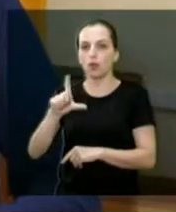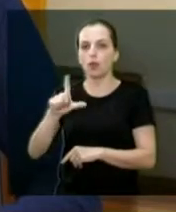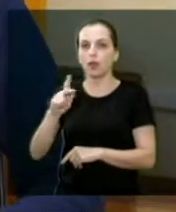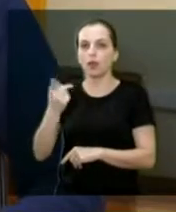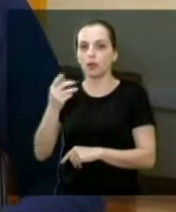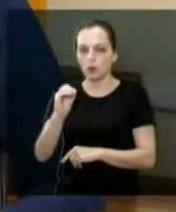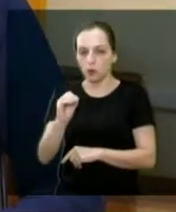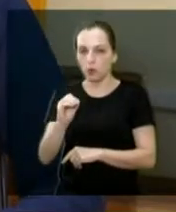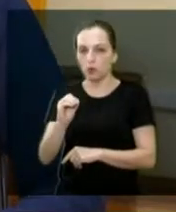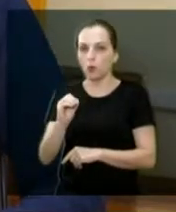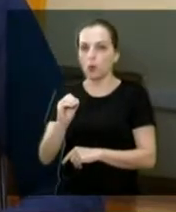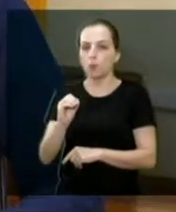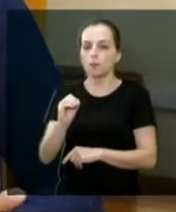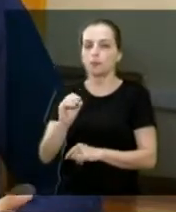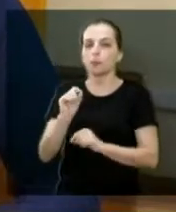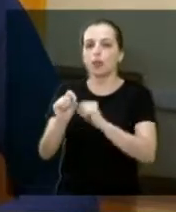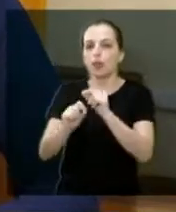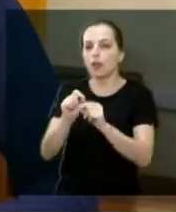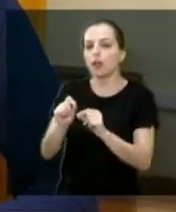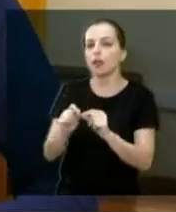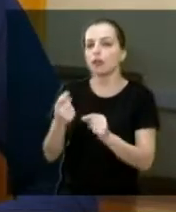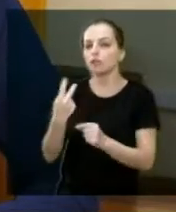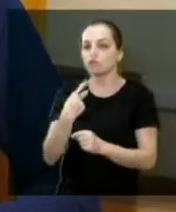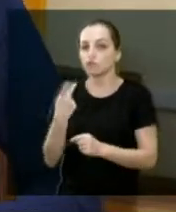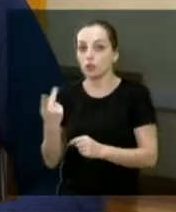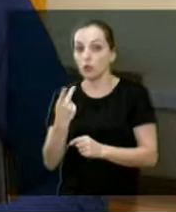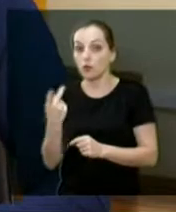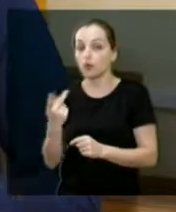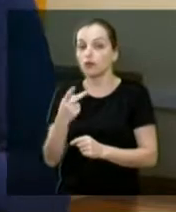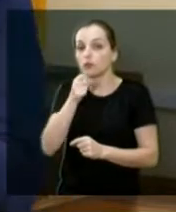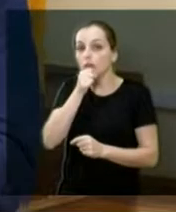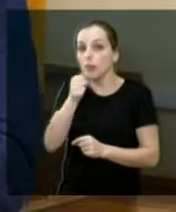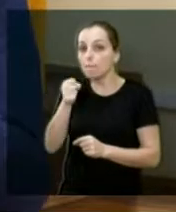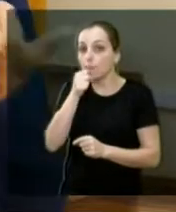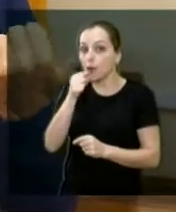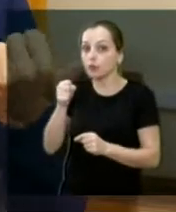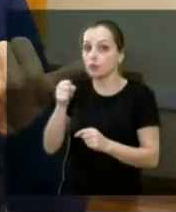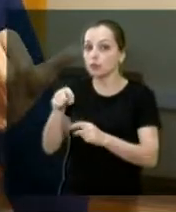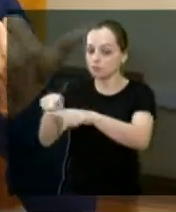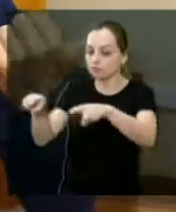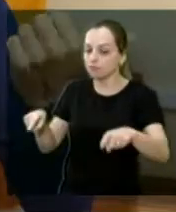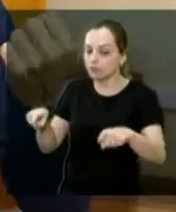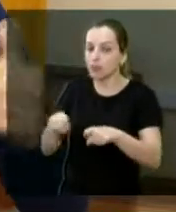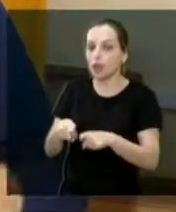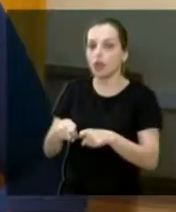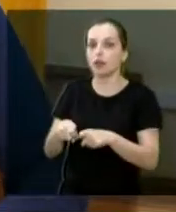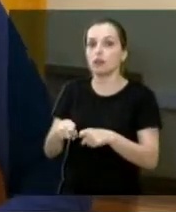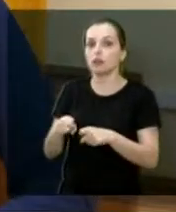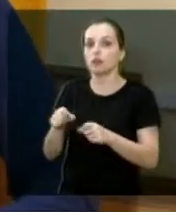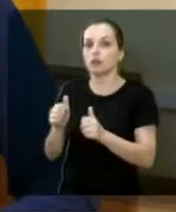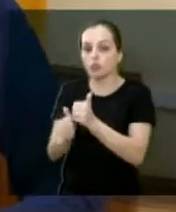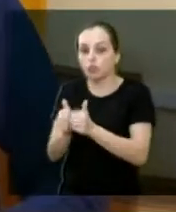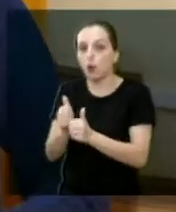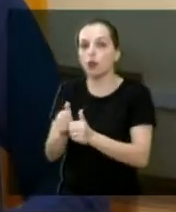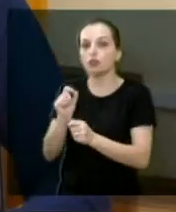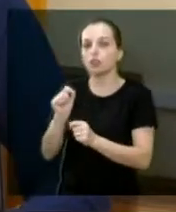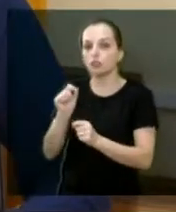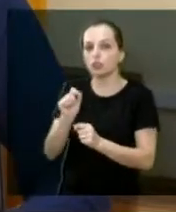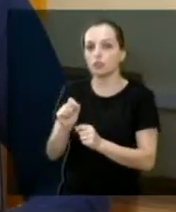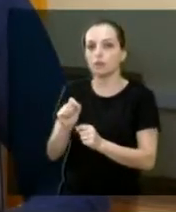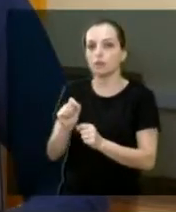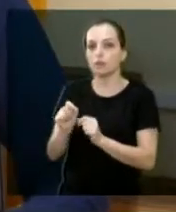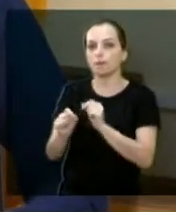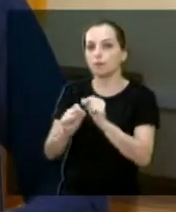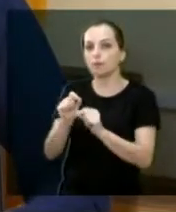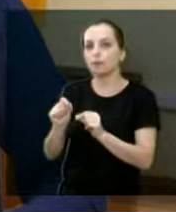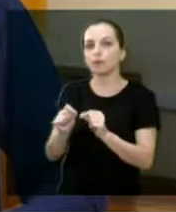legal, eu e ele fazíamos repórter de campo. José Roberto Fernandes já era o locutor. E o